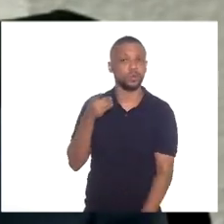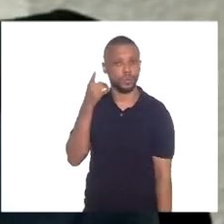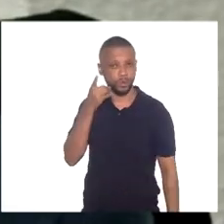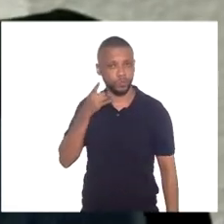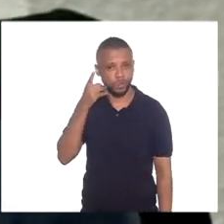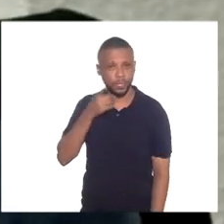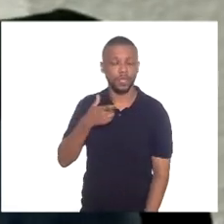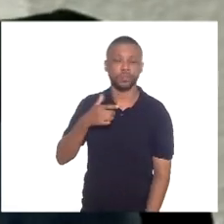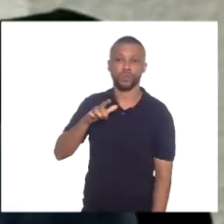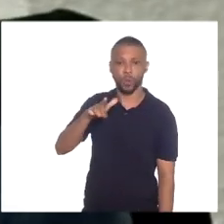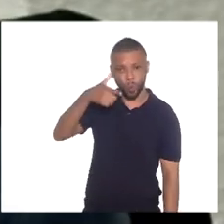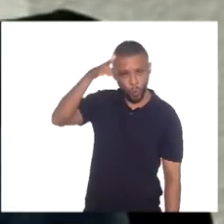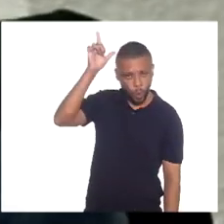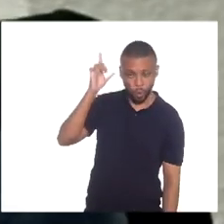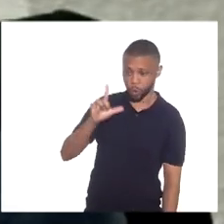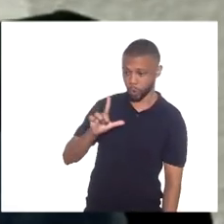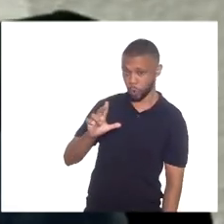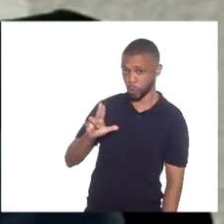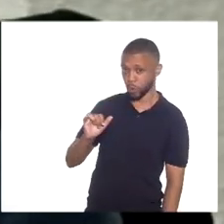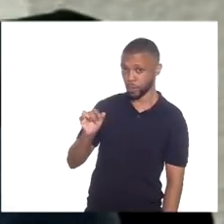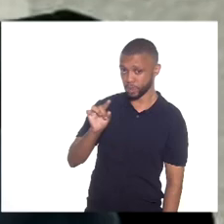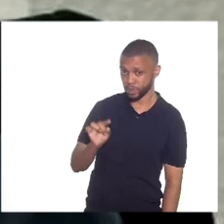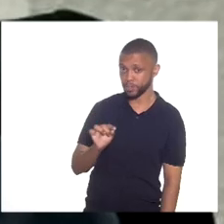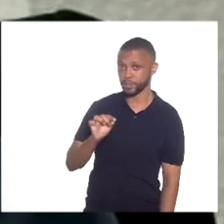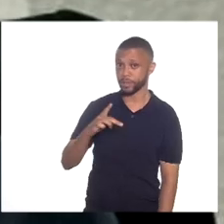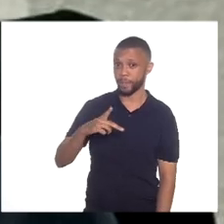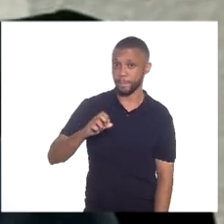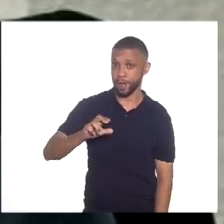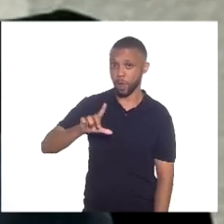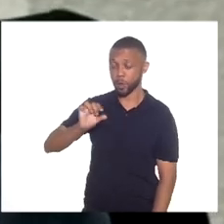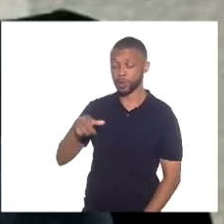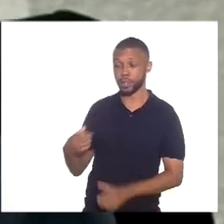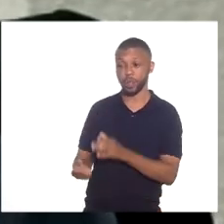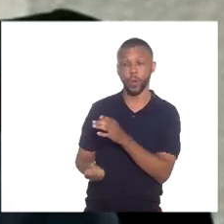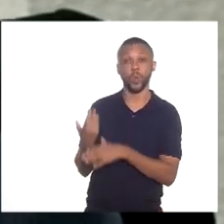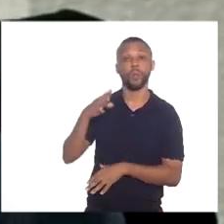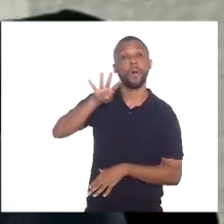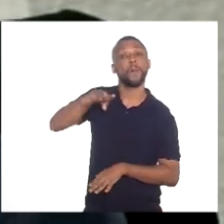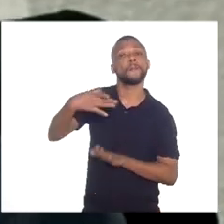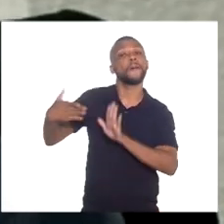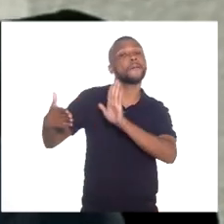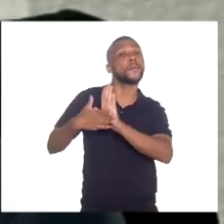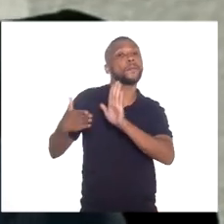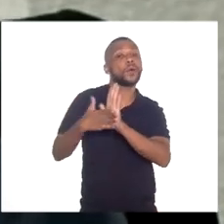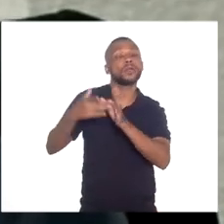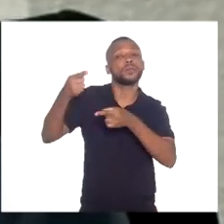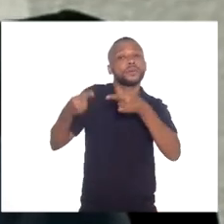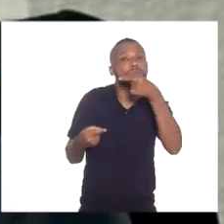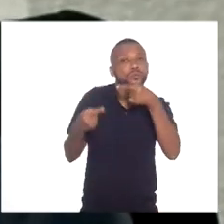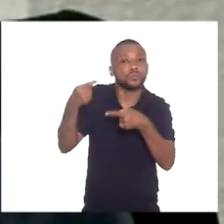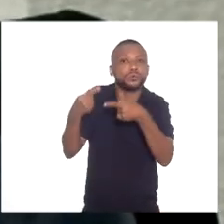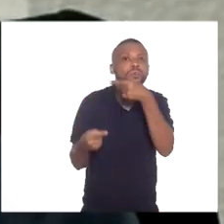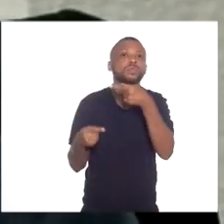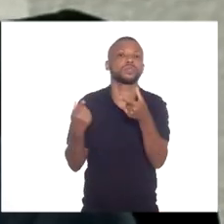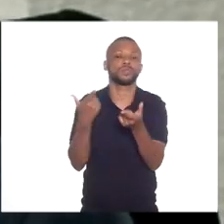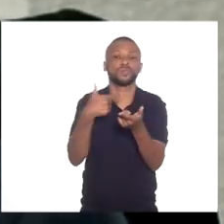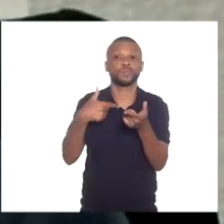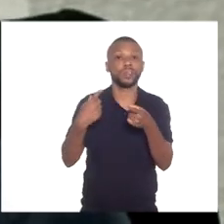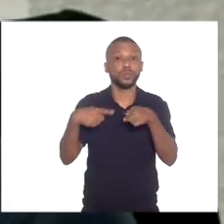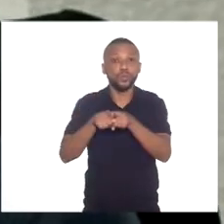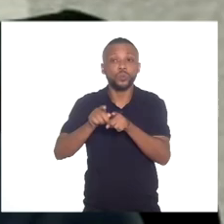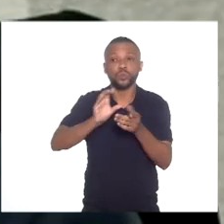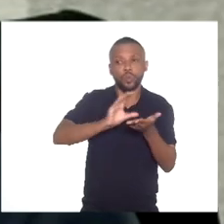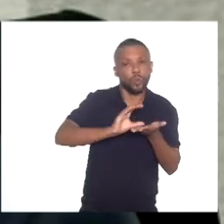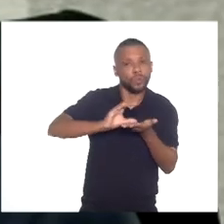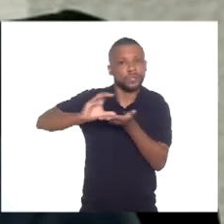para a gente estar podendo construir uma agenda sobre o Estado do Rio de Janeiro. Quer dizer, o Estado do Rio de Janeiro ele precisa se consolidar como Estado, ele precisa ter